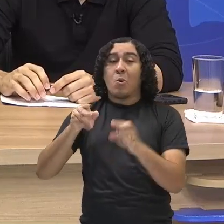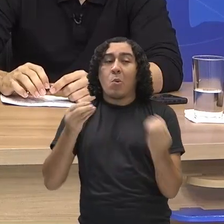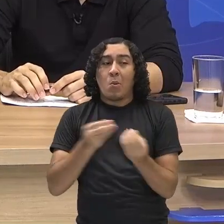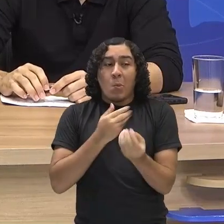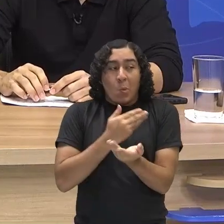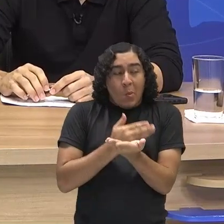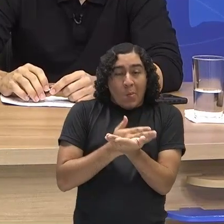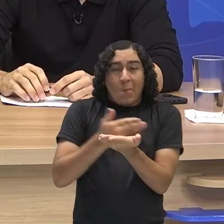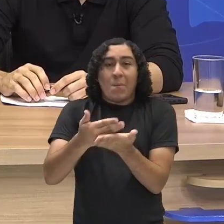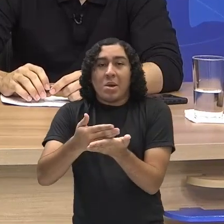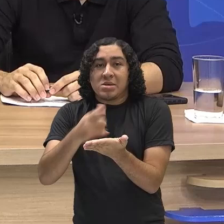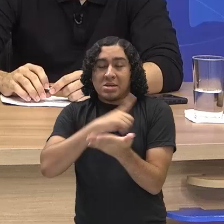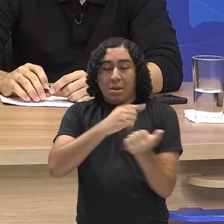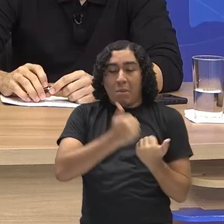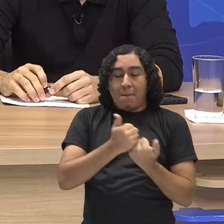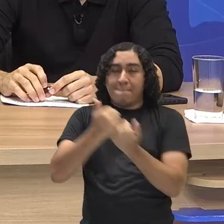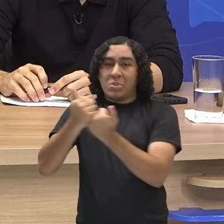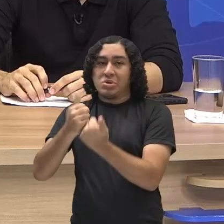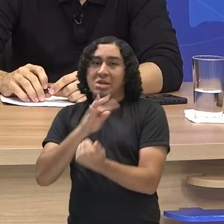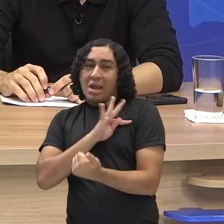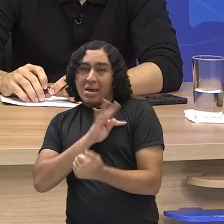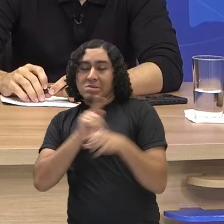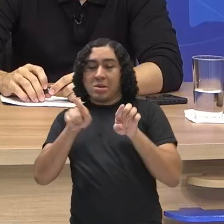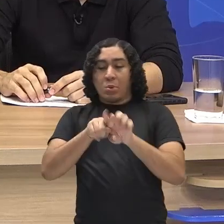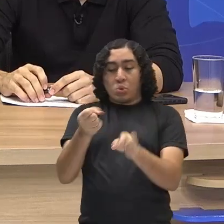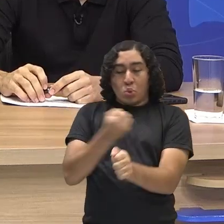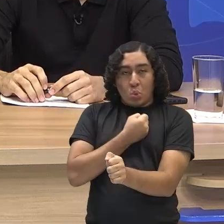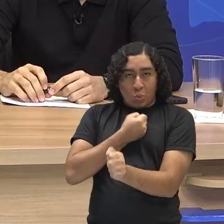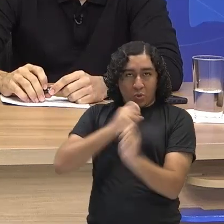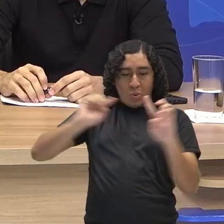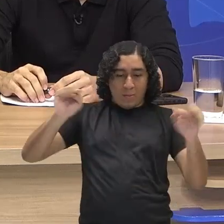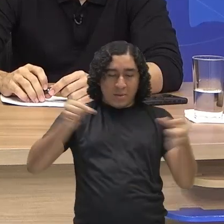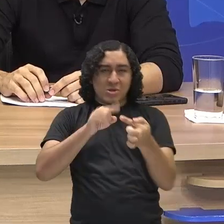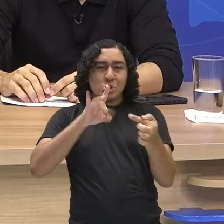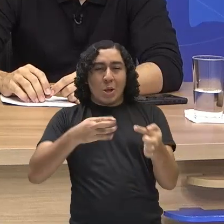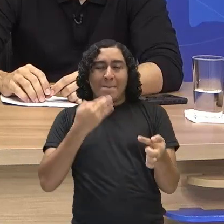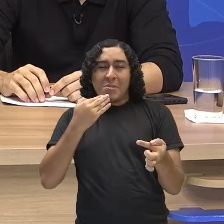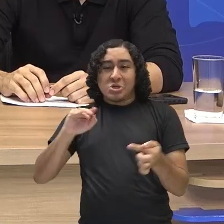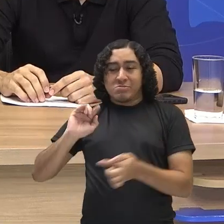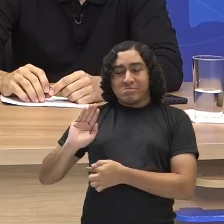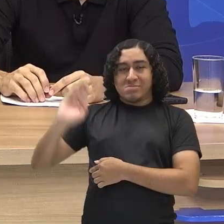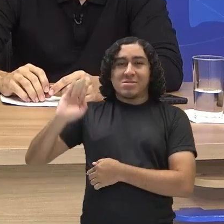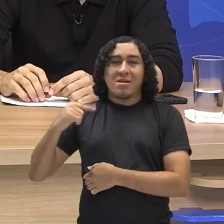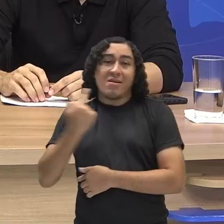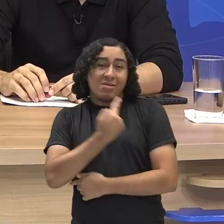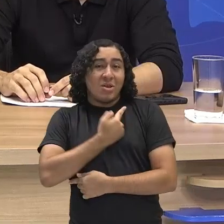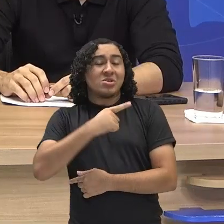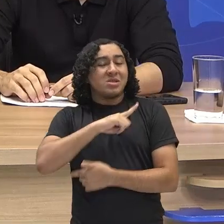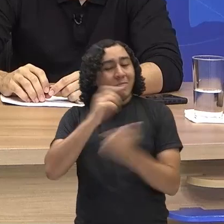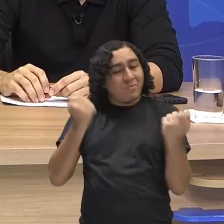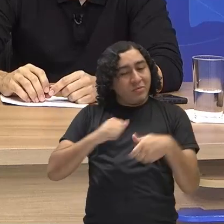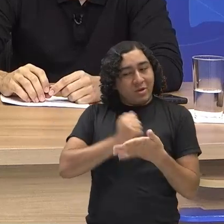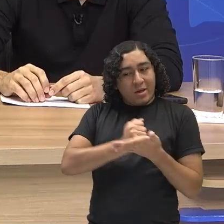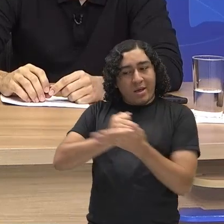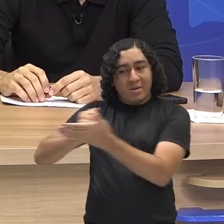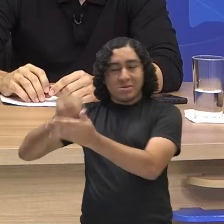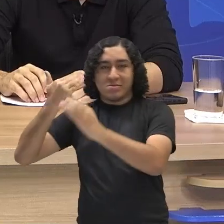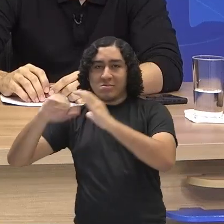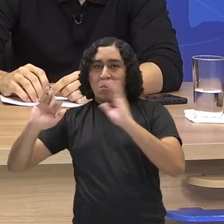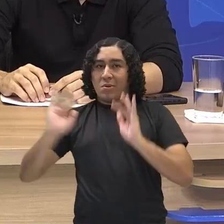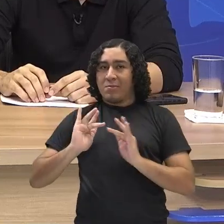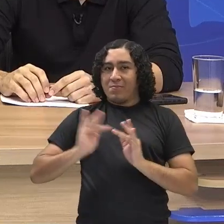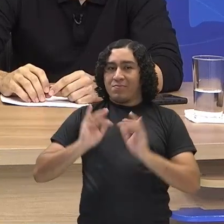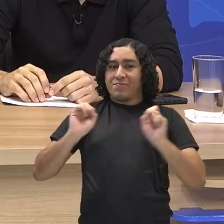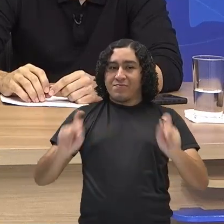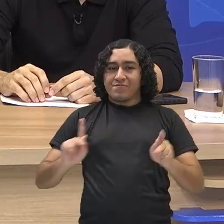com suporte técnico, aí tem a numeração, tá bom? Só chamar que a gente está lá prontos para atender vocês, tá?